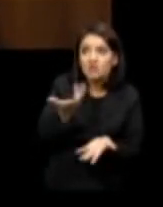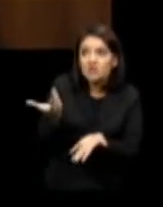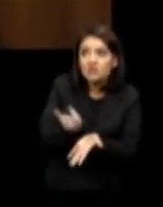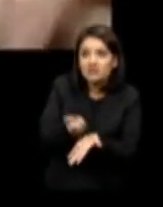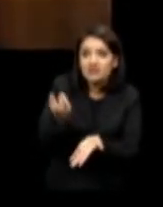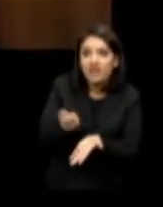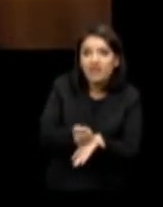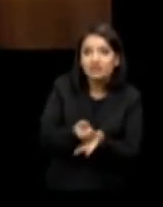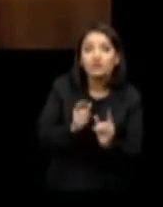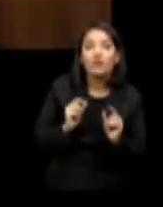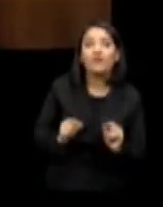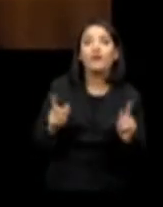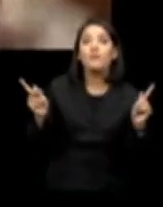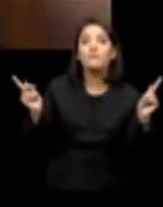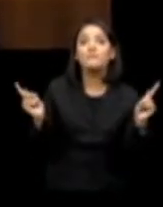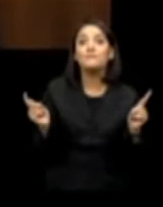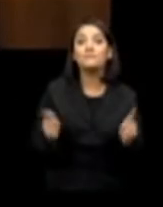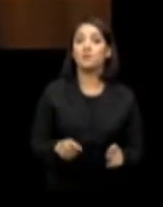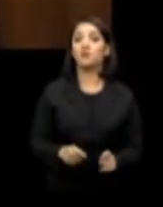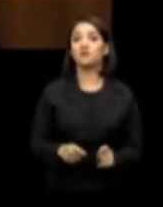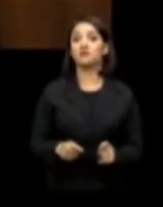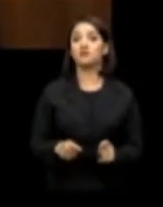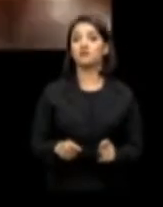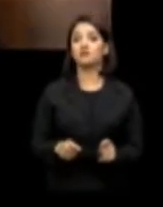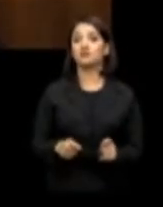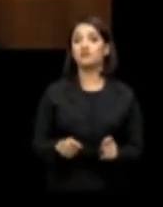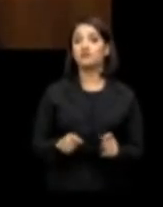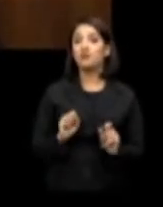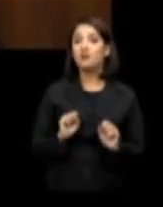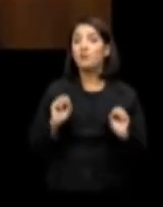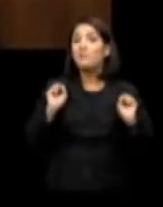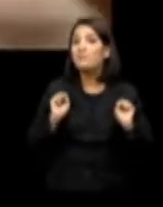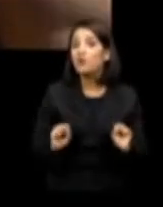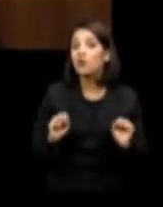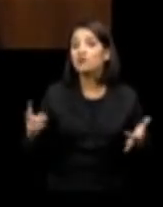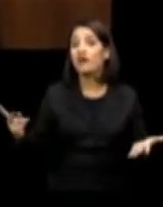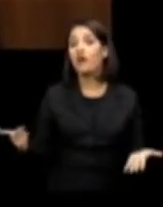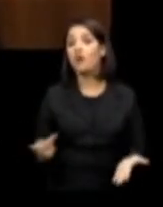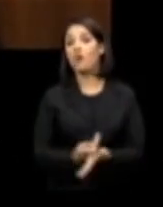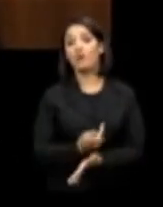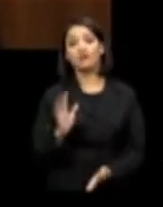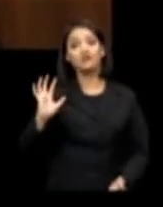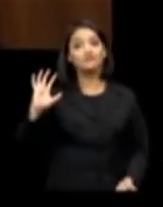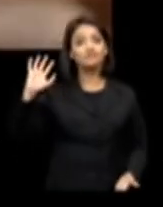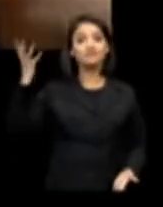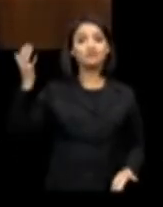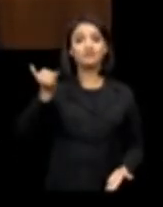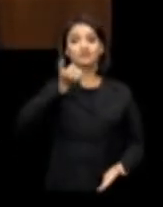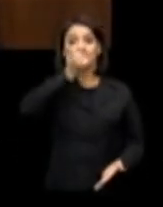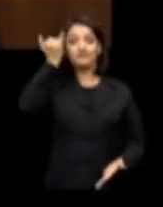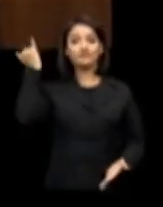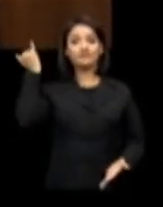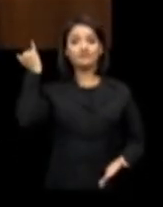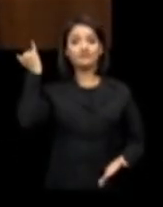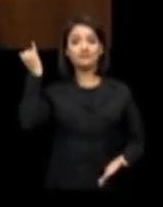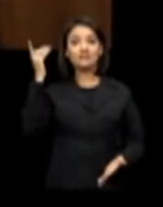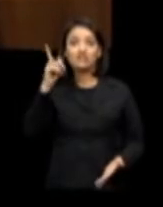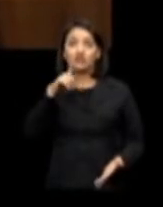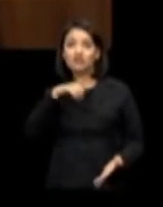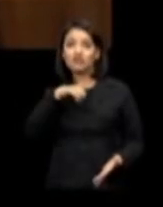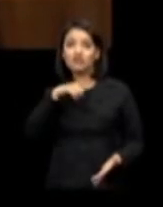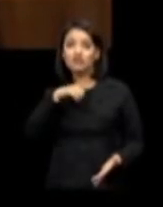a possibilidade enorme e a probabilidade enorme de